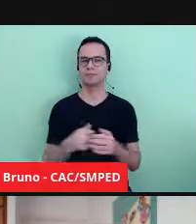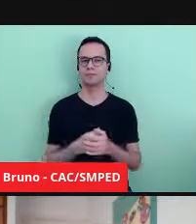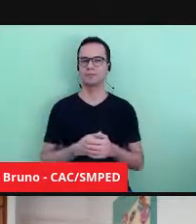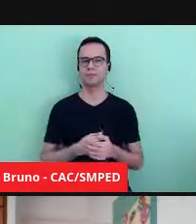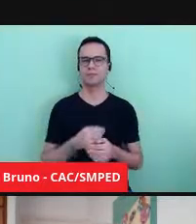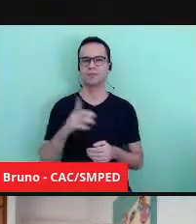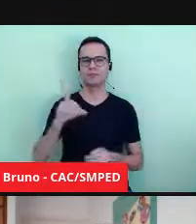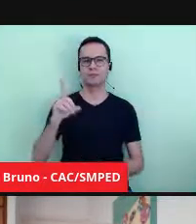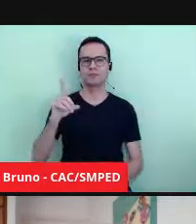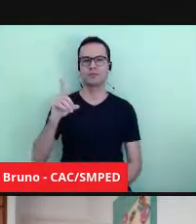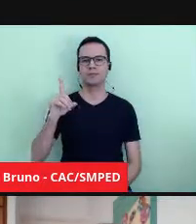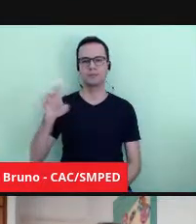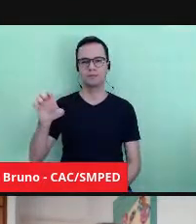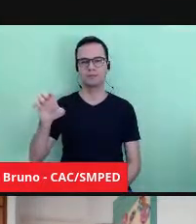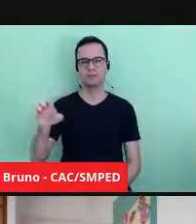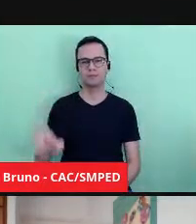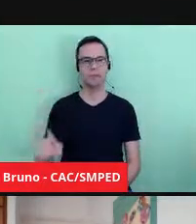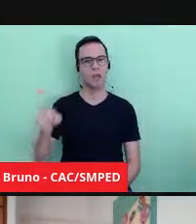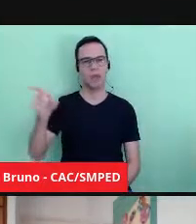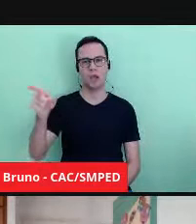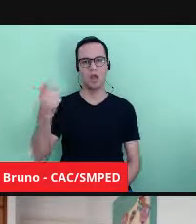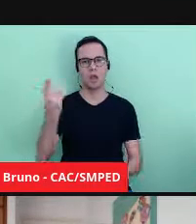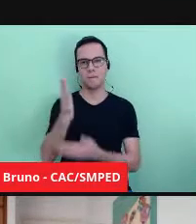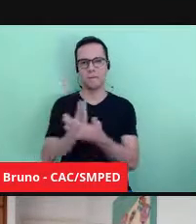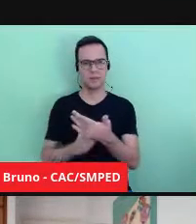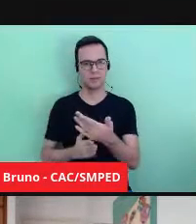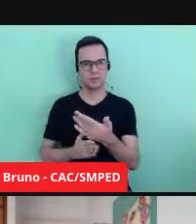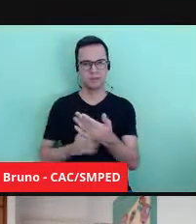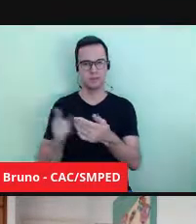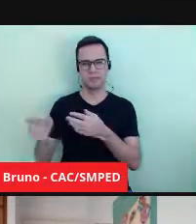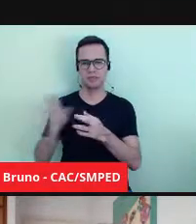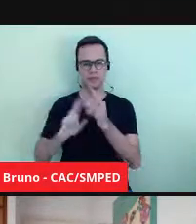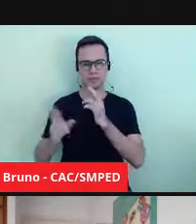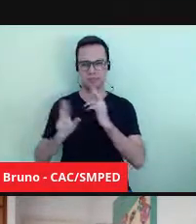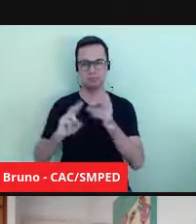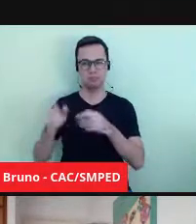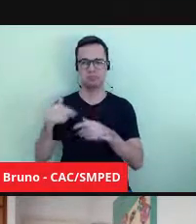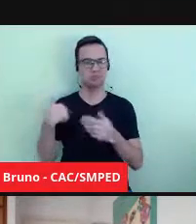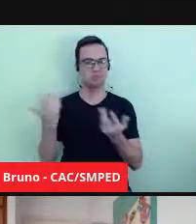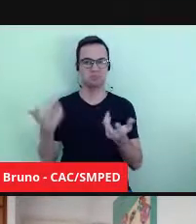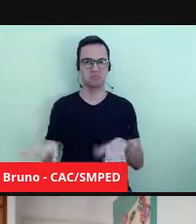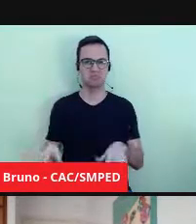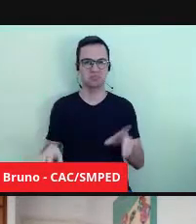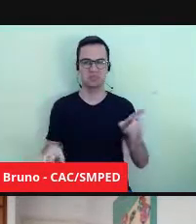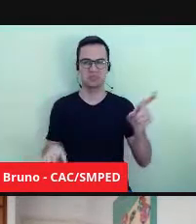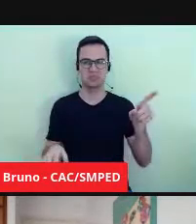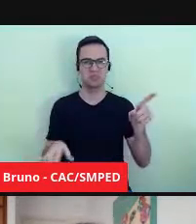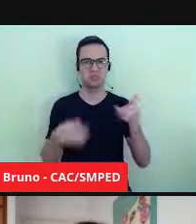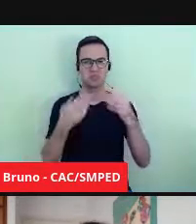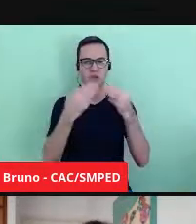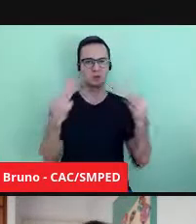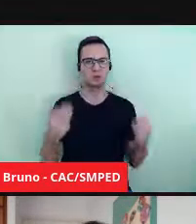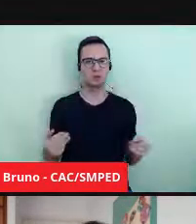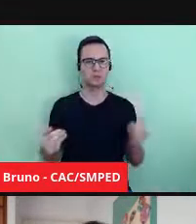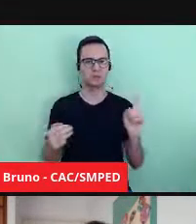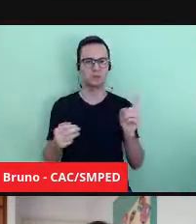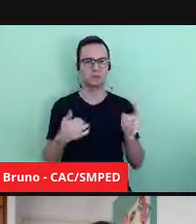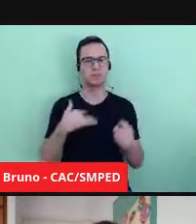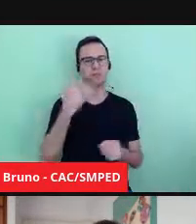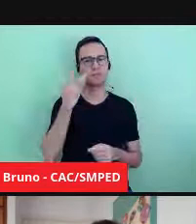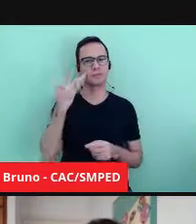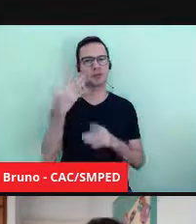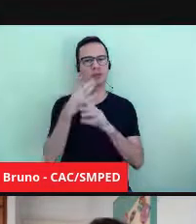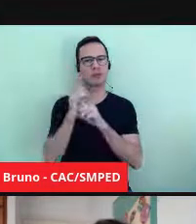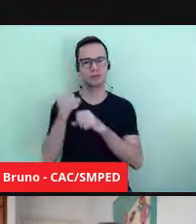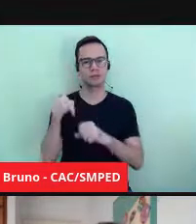e E, quase metade das respostas indicam nenhum interesse aos museus. Isso eu achei que era um dado